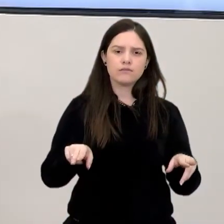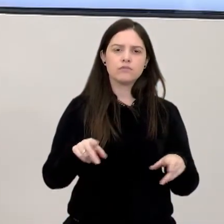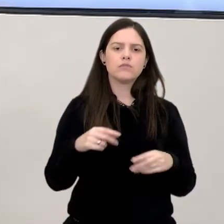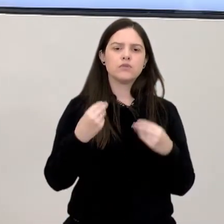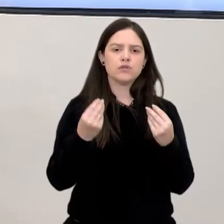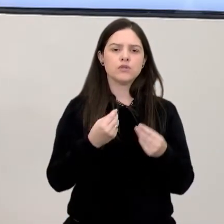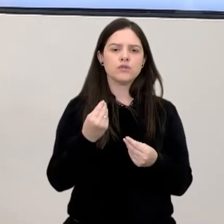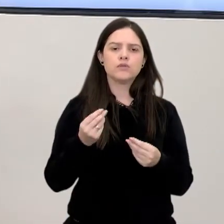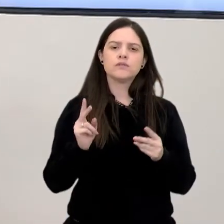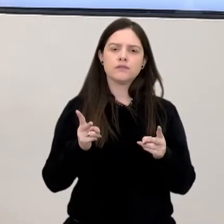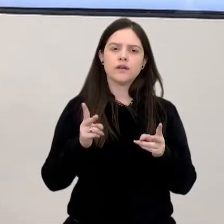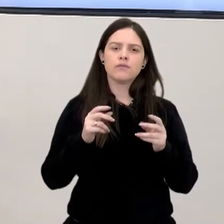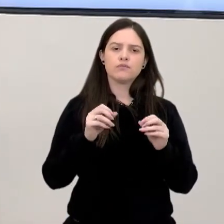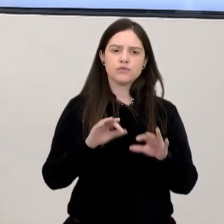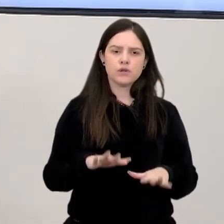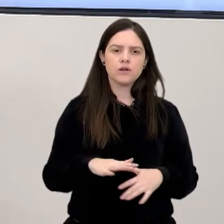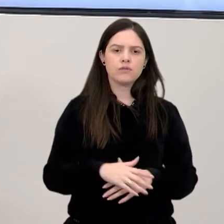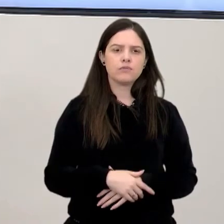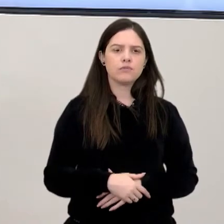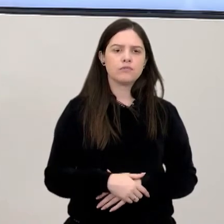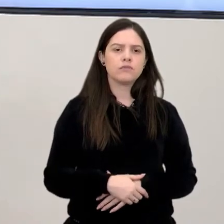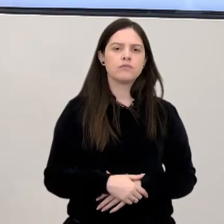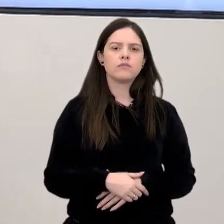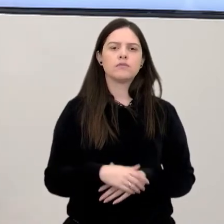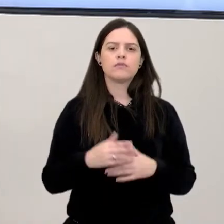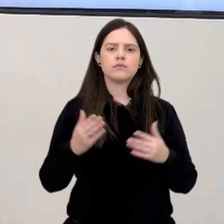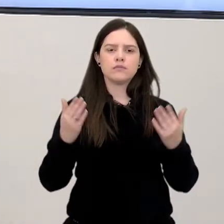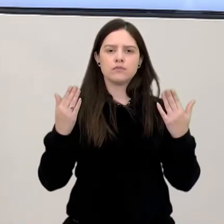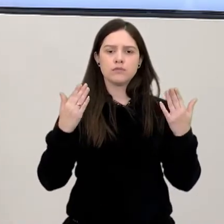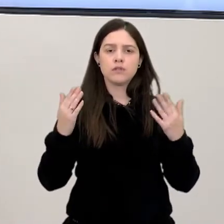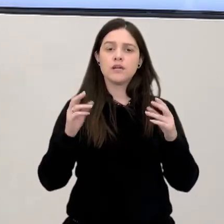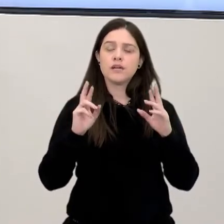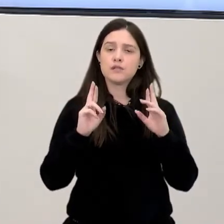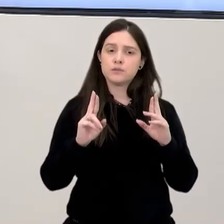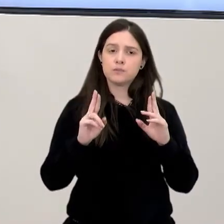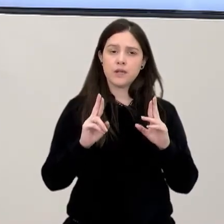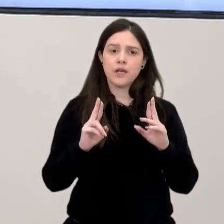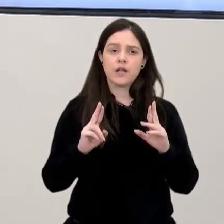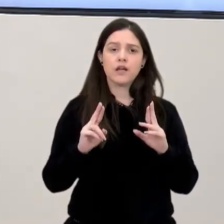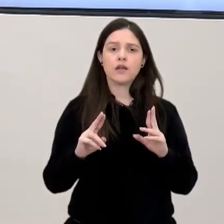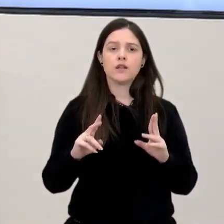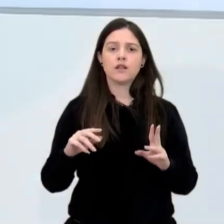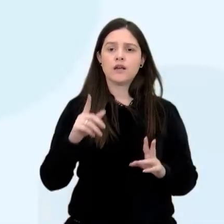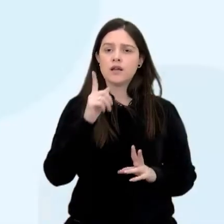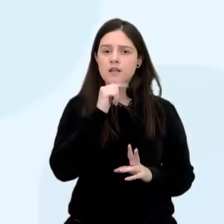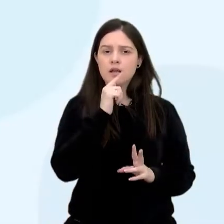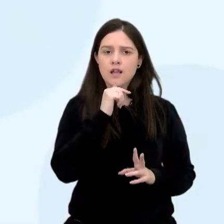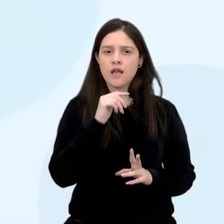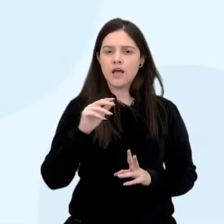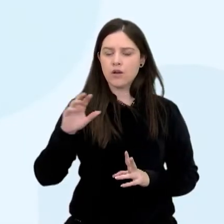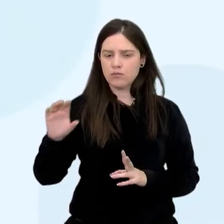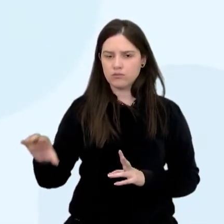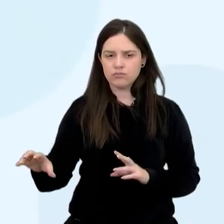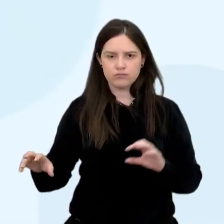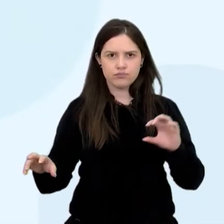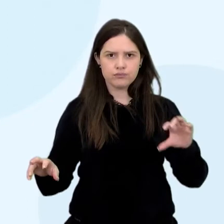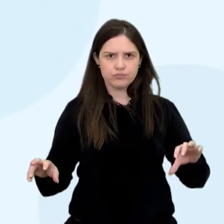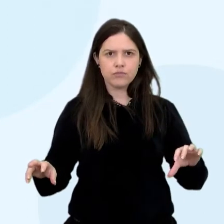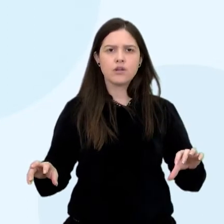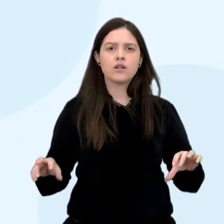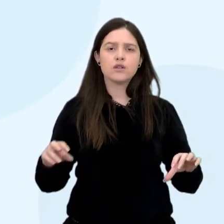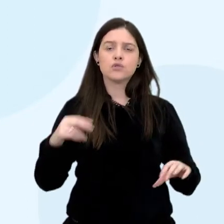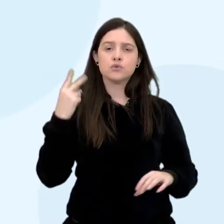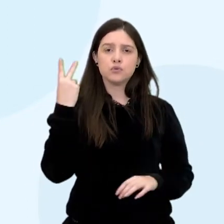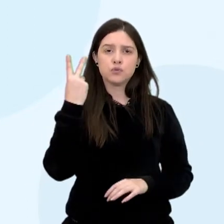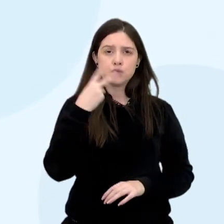está funcionando, né? Para comparar aí. Então, espera-se que a água gelada, depois, ao longo de 2